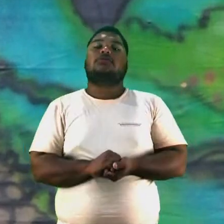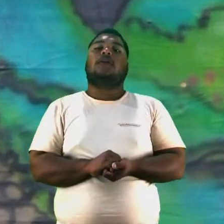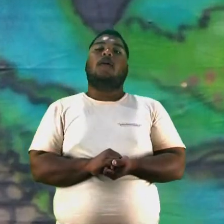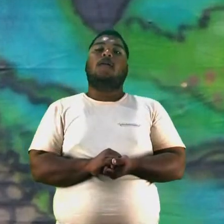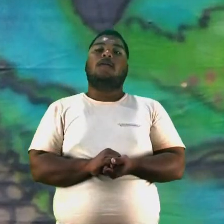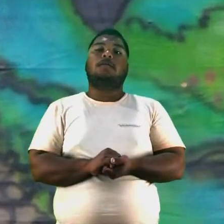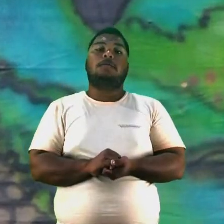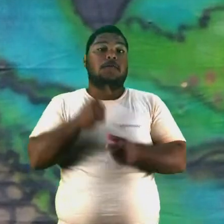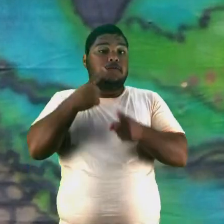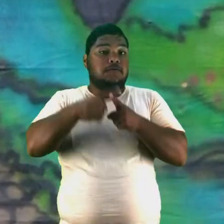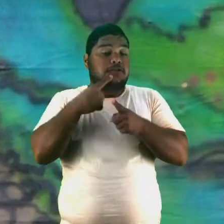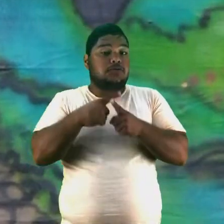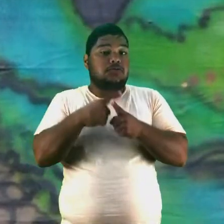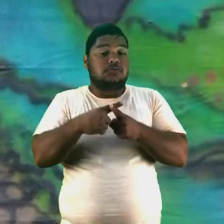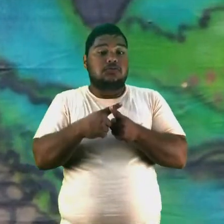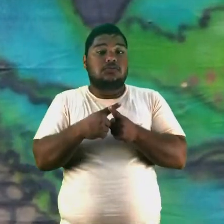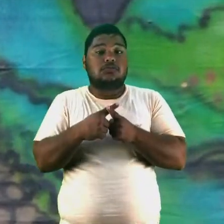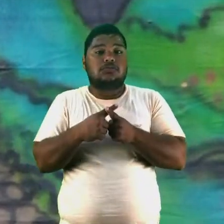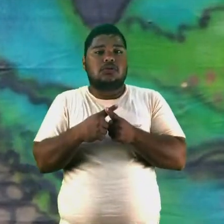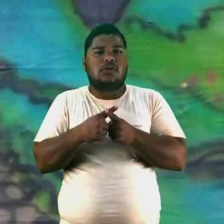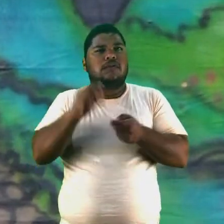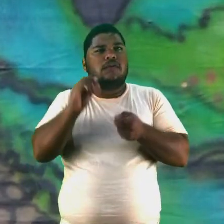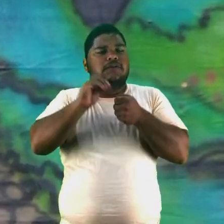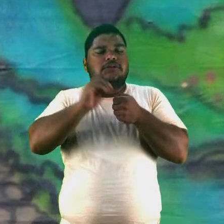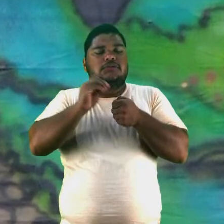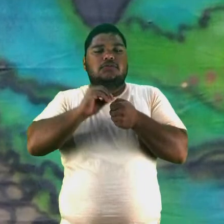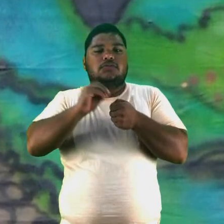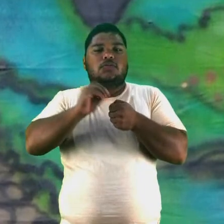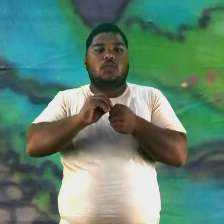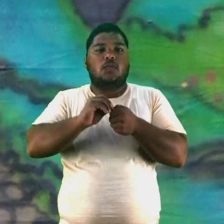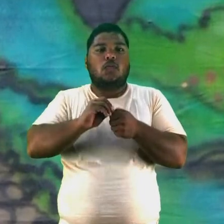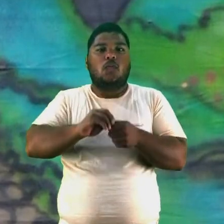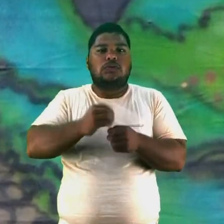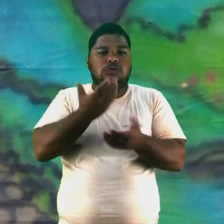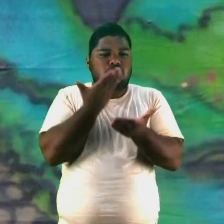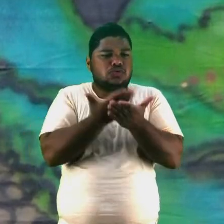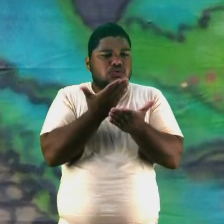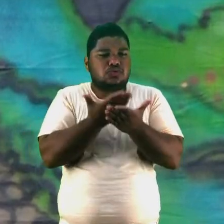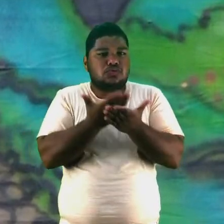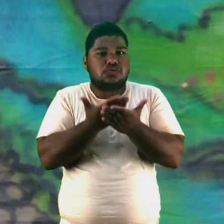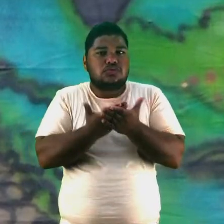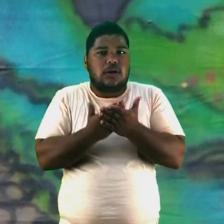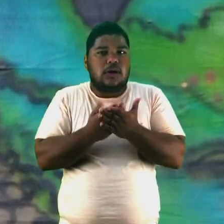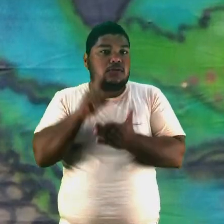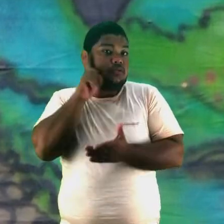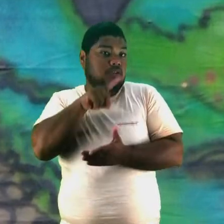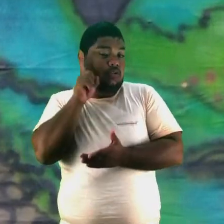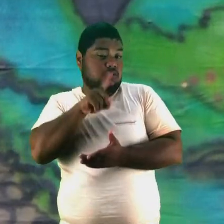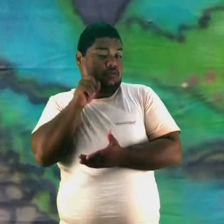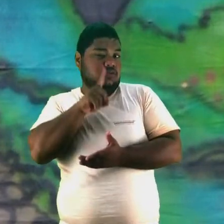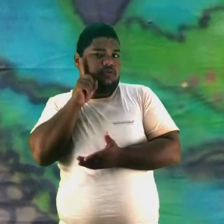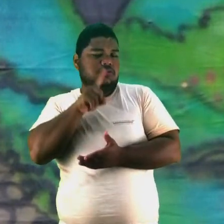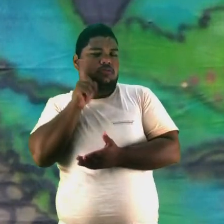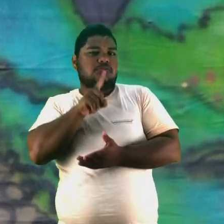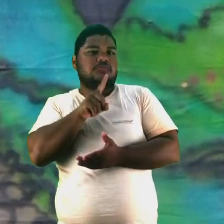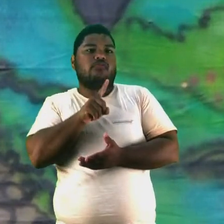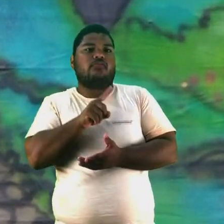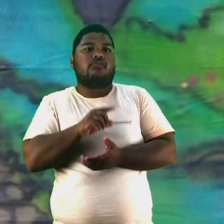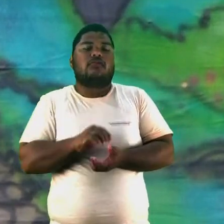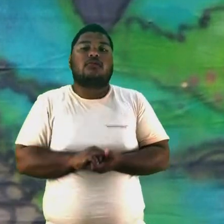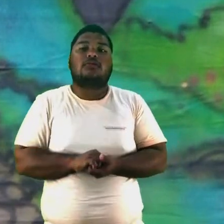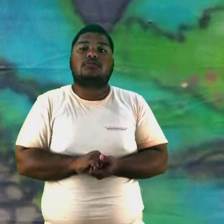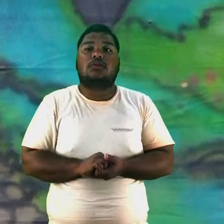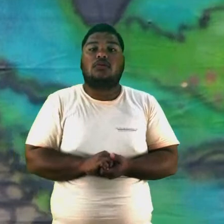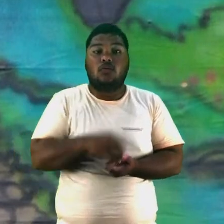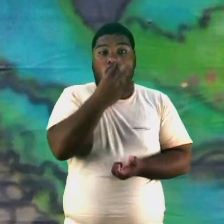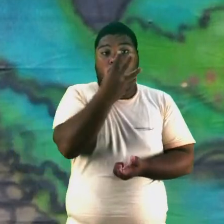Estados Unidos, que pegaram 40 mil pessoas. 40 mil pessoas é uma quantidade razoável.